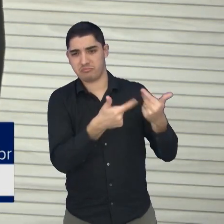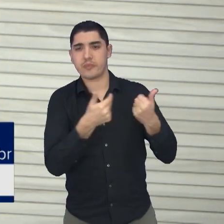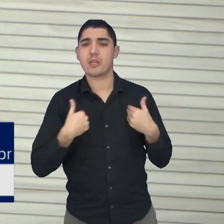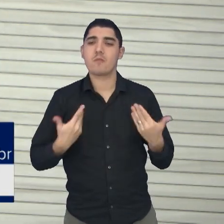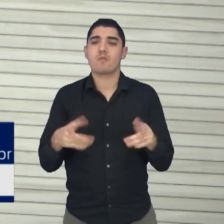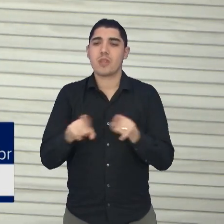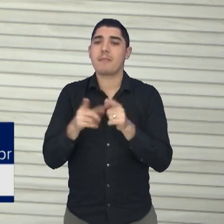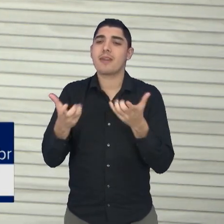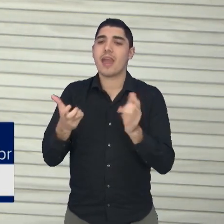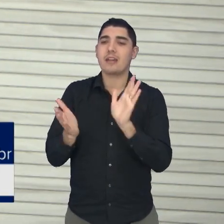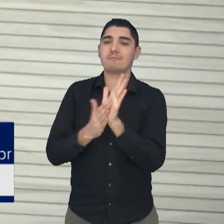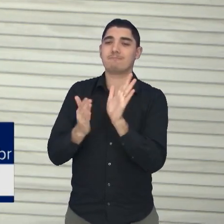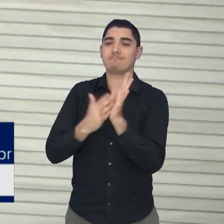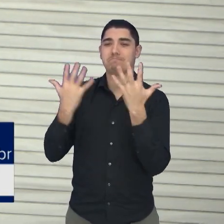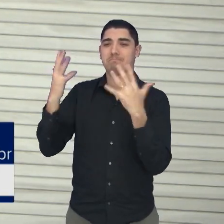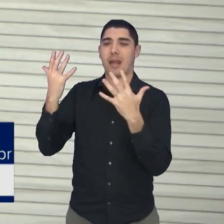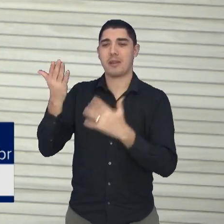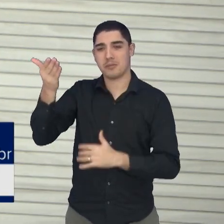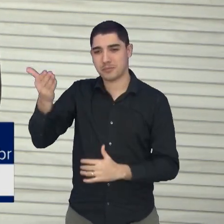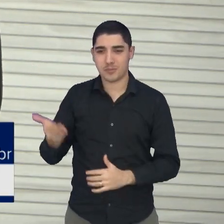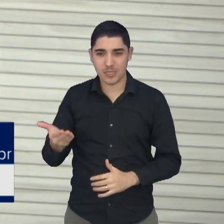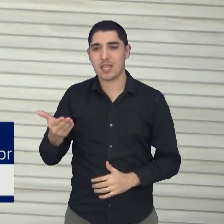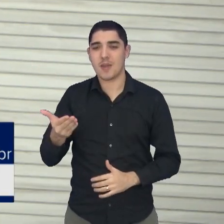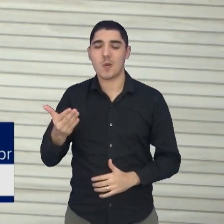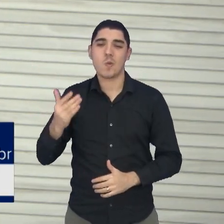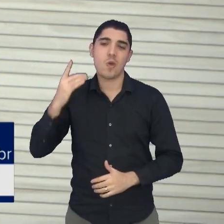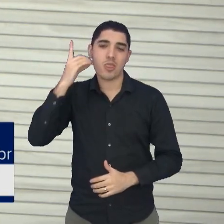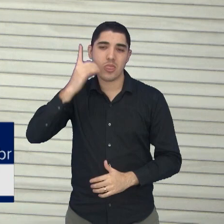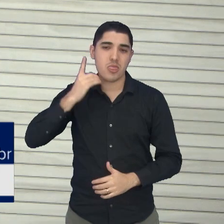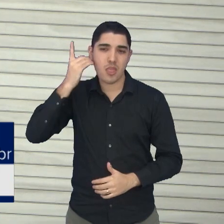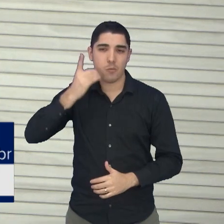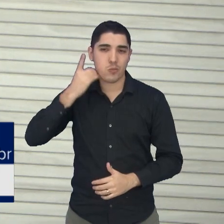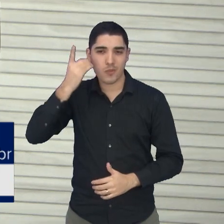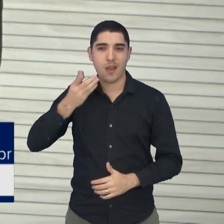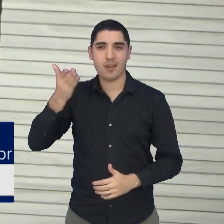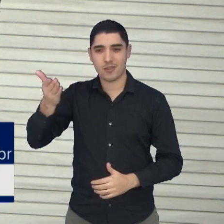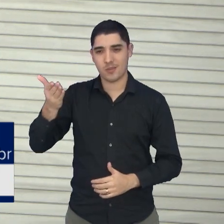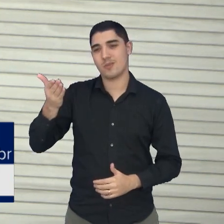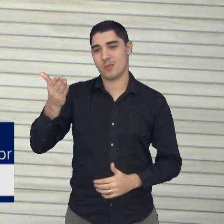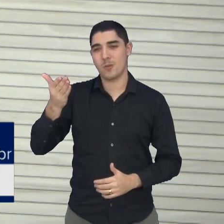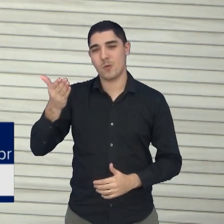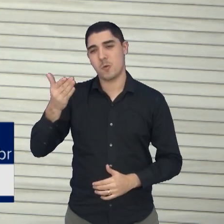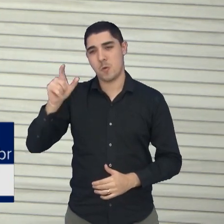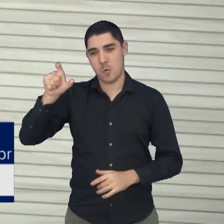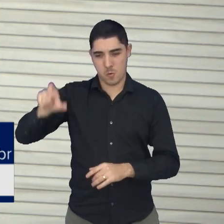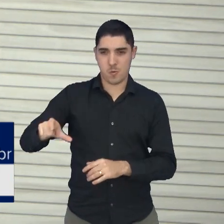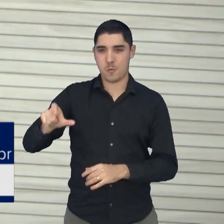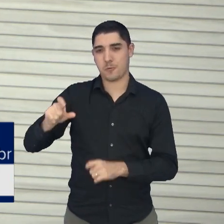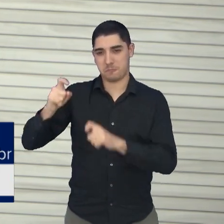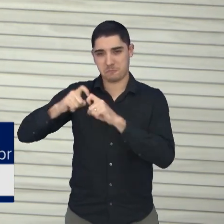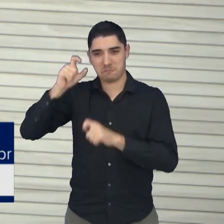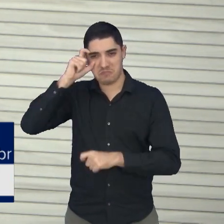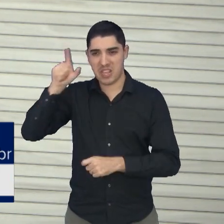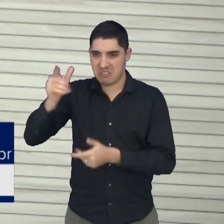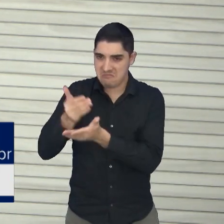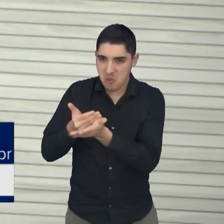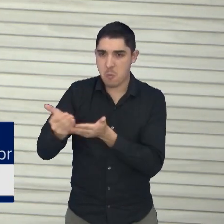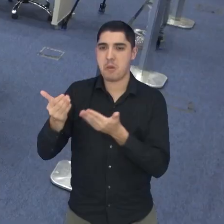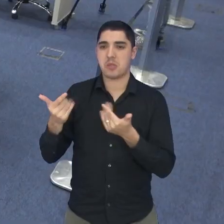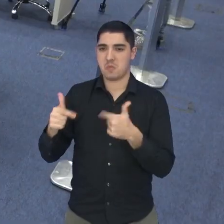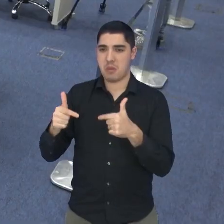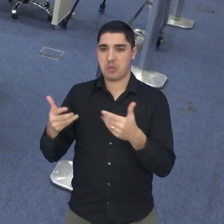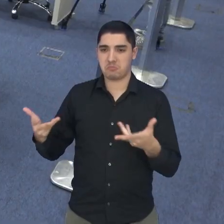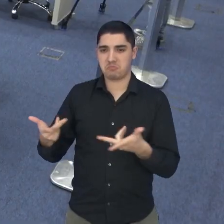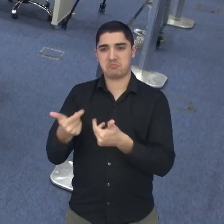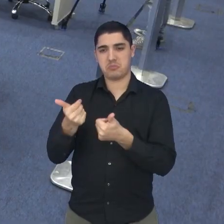registrar e parabenizar o deputado pelo trabalho que se iniciou, de parabéns. Pode